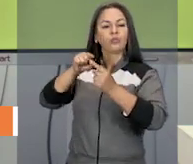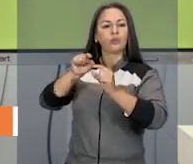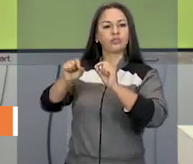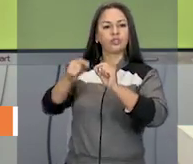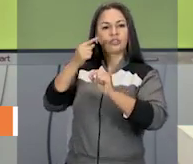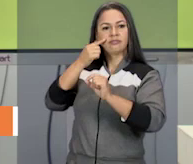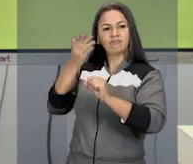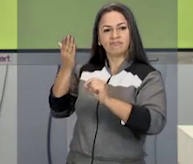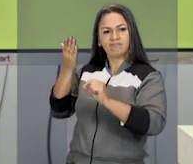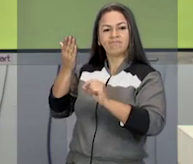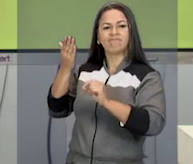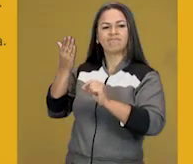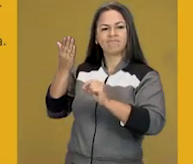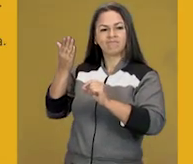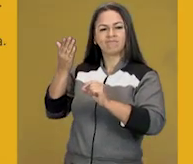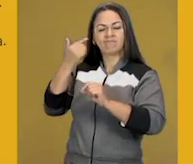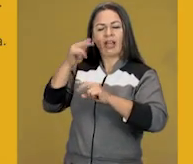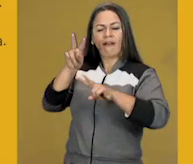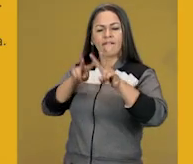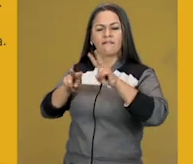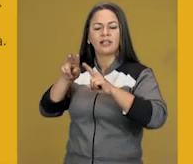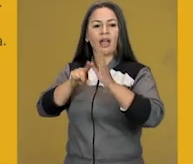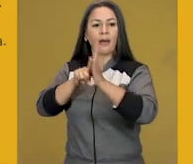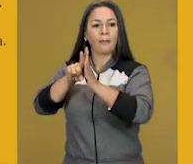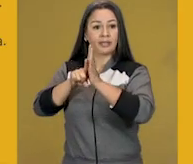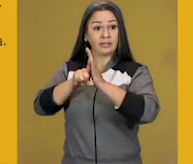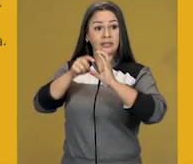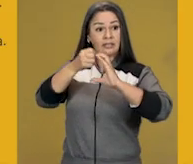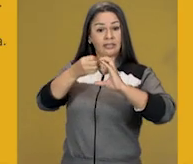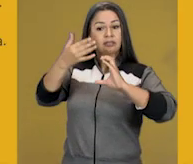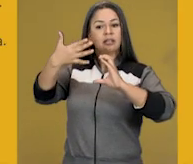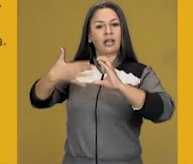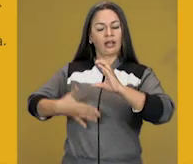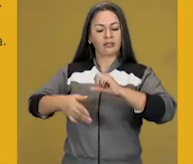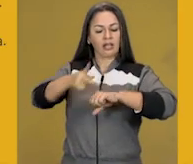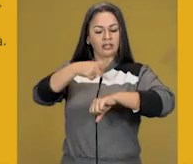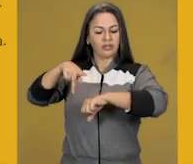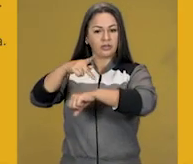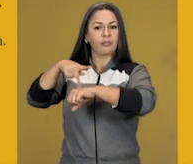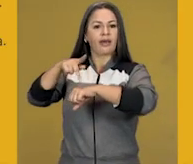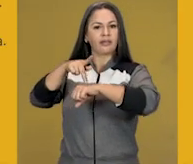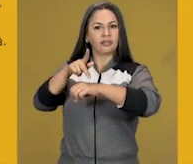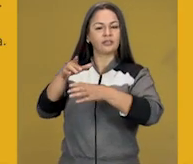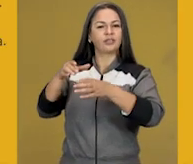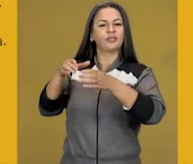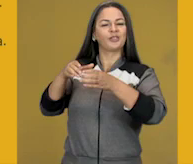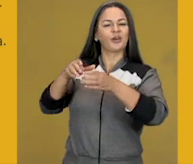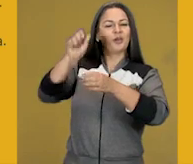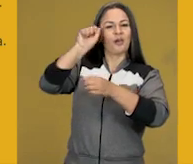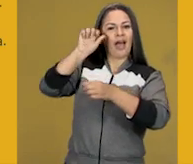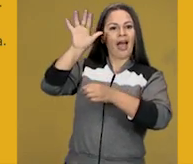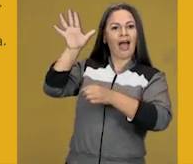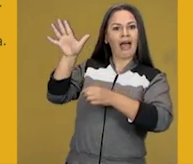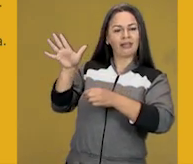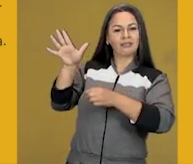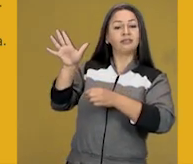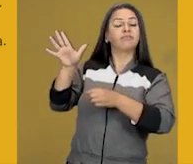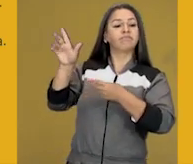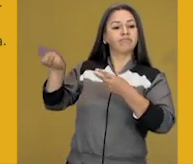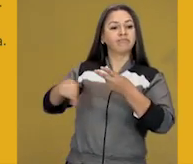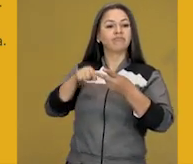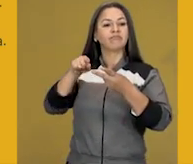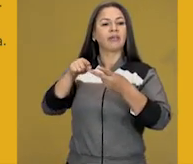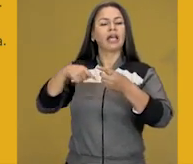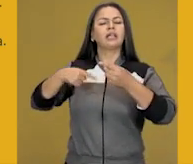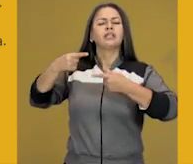de países asiáticos em seus aspectos populacionais, urbanos, políticos e econômicos e discutir suas desigualdades sociais e econômicas